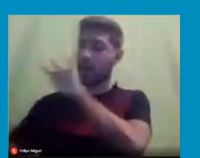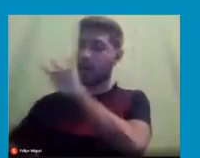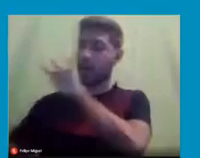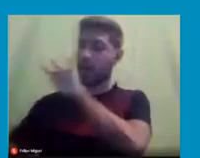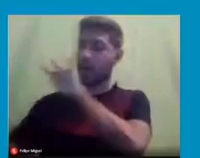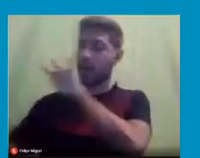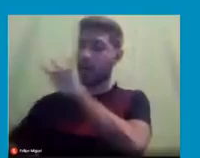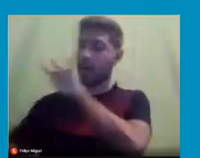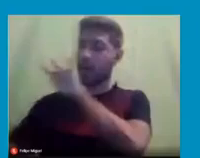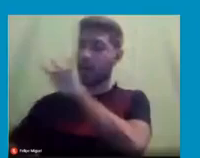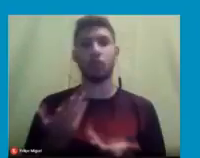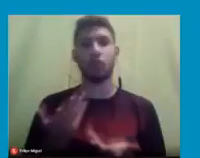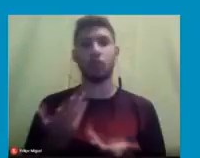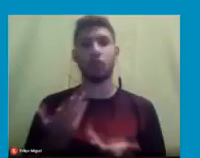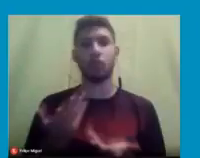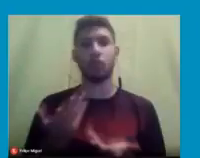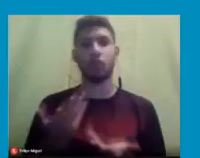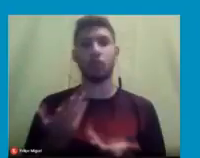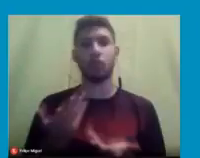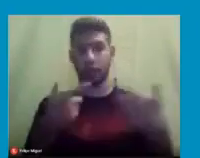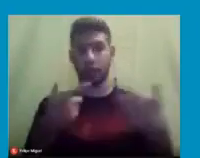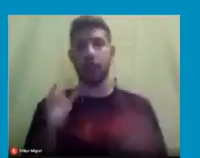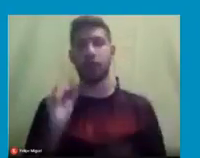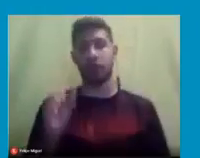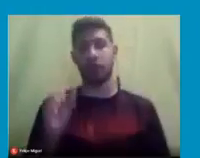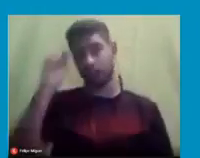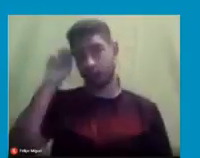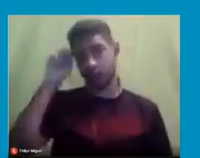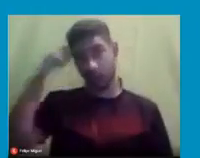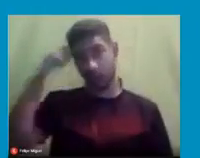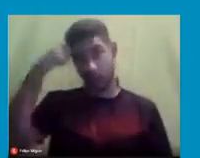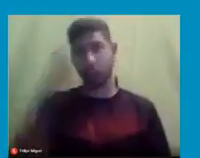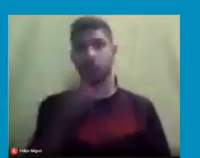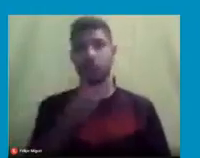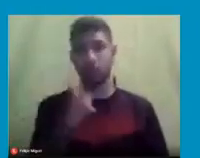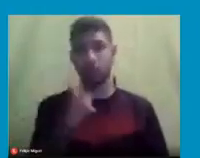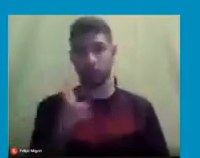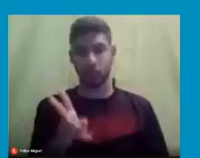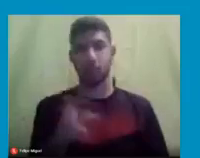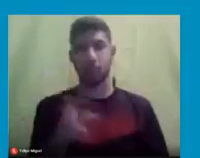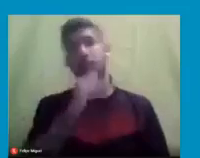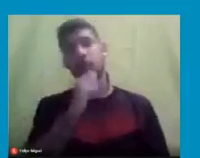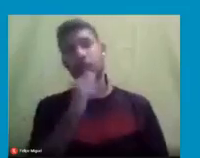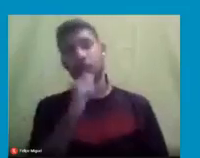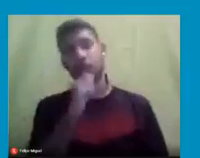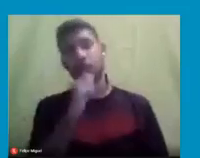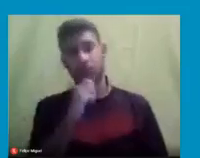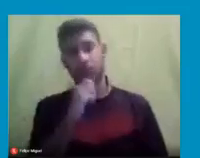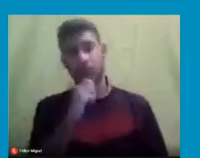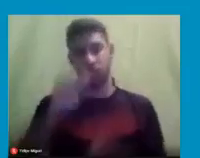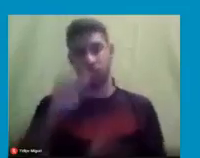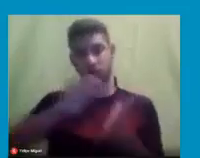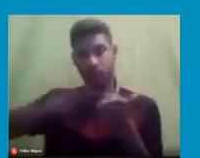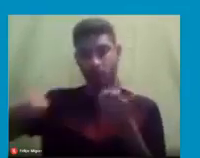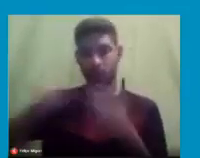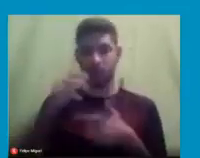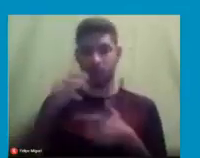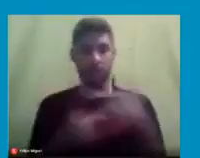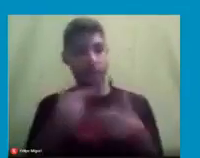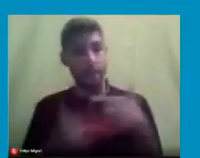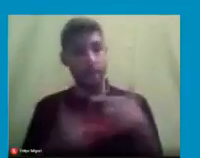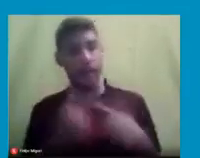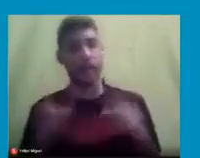como refugiado de guerra, e o negro continua ainda fora do mercado de trabalho,